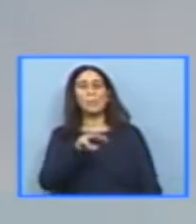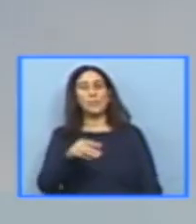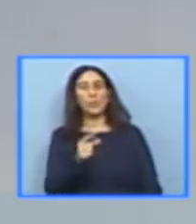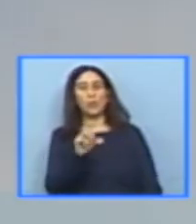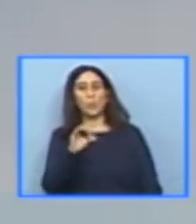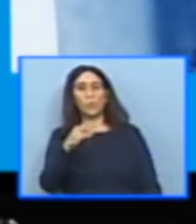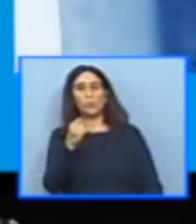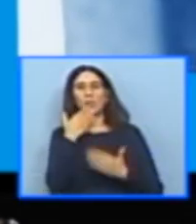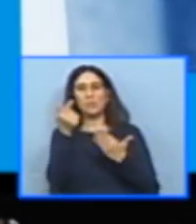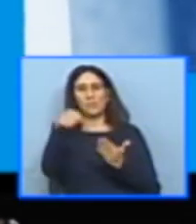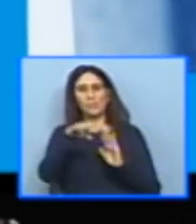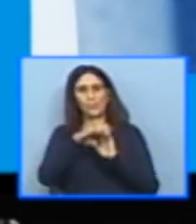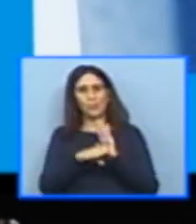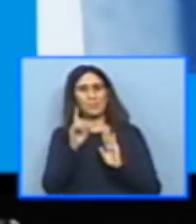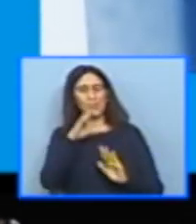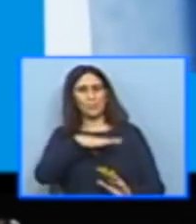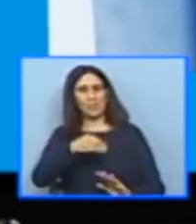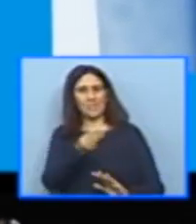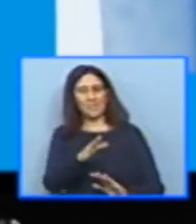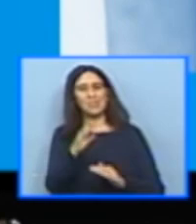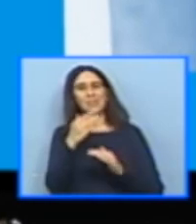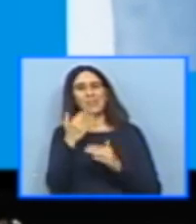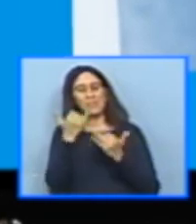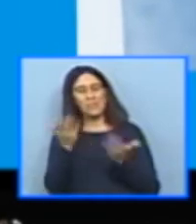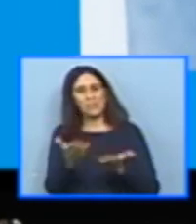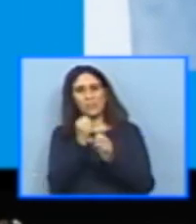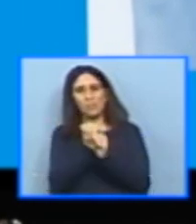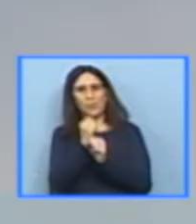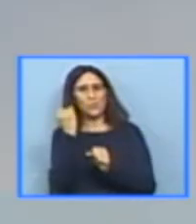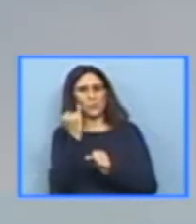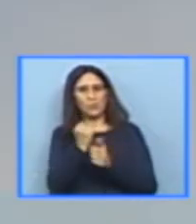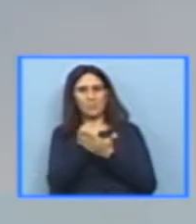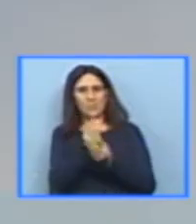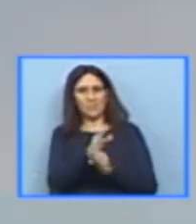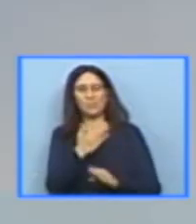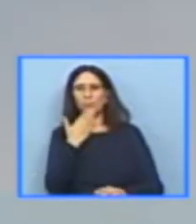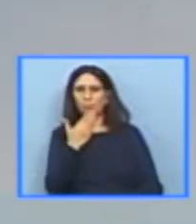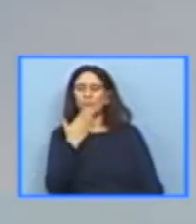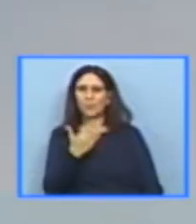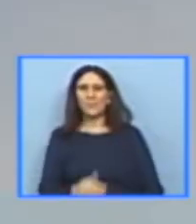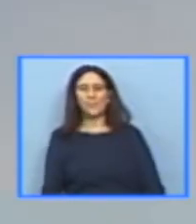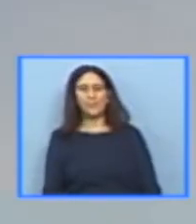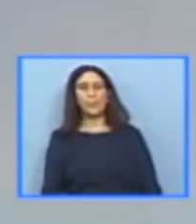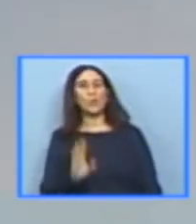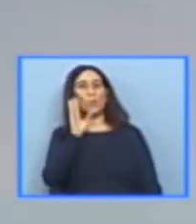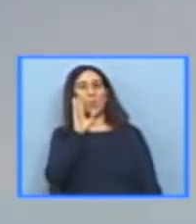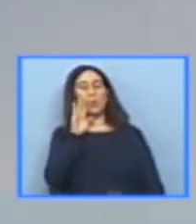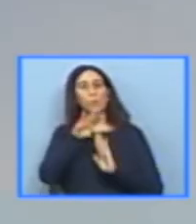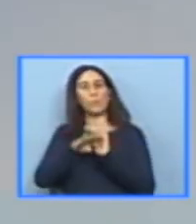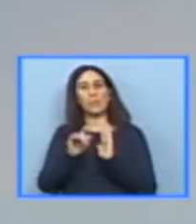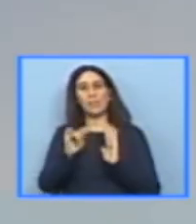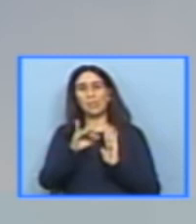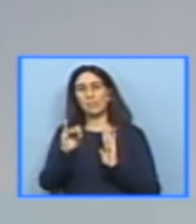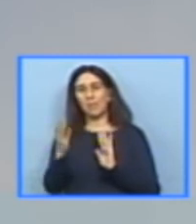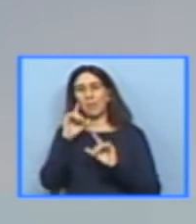neste programa no Dia Mundial da Criança e felicidades para o trabalho no Instituto de Apoio à Criança. Muito obrigado. Muito obrigado. Mais logo acompanhe o programa Eclésia também